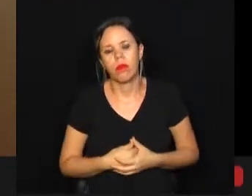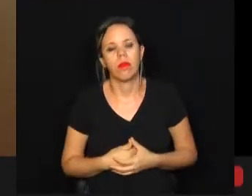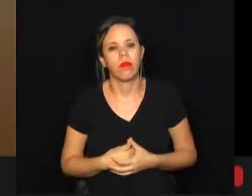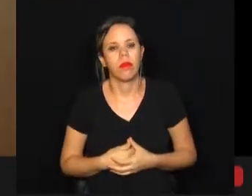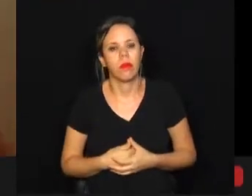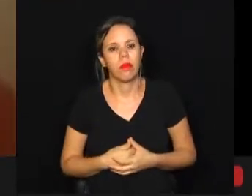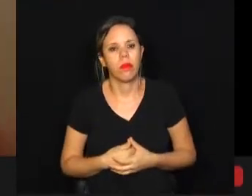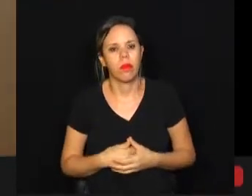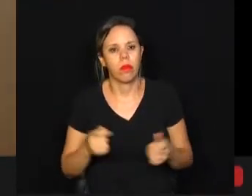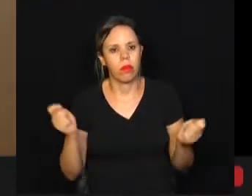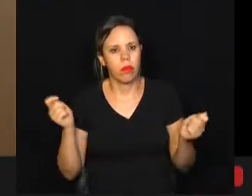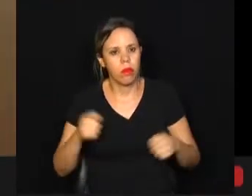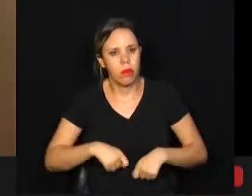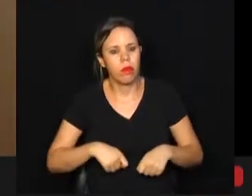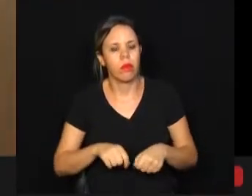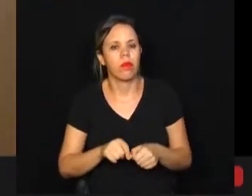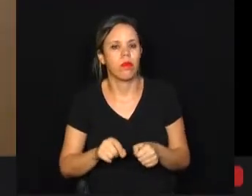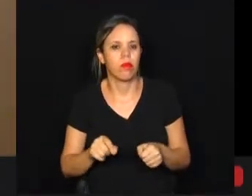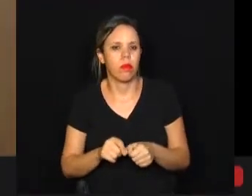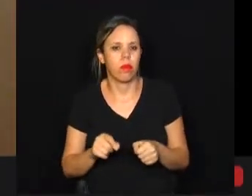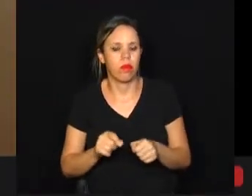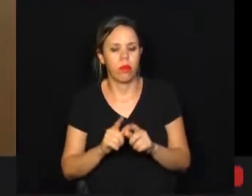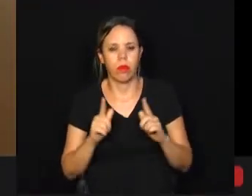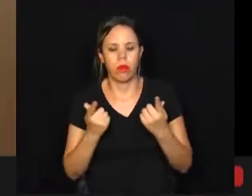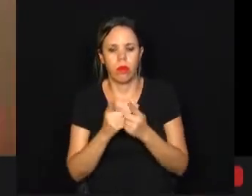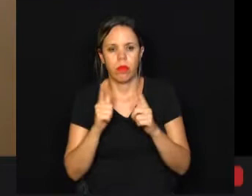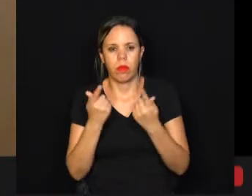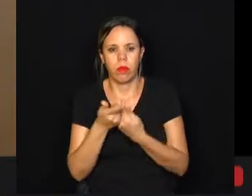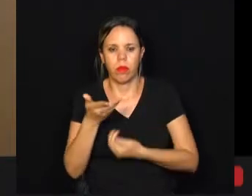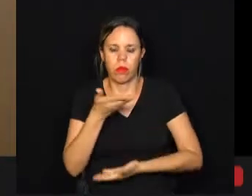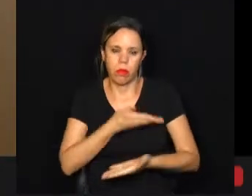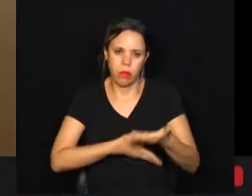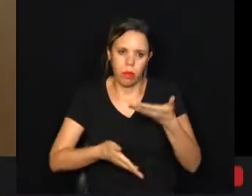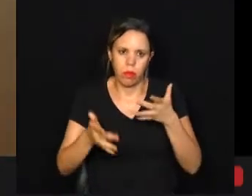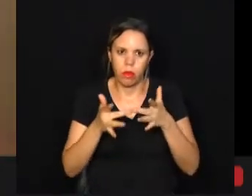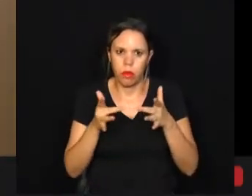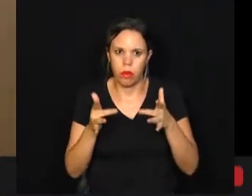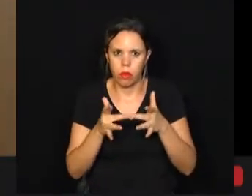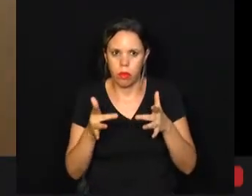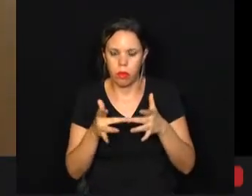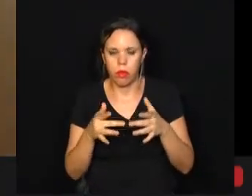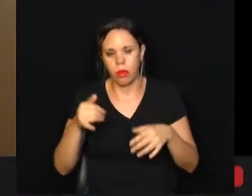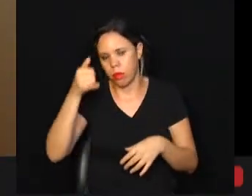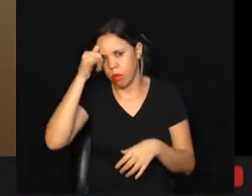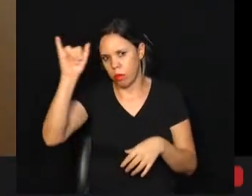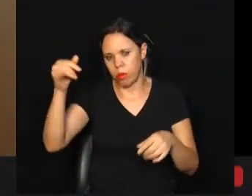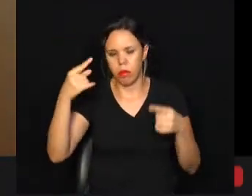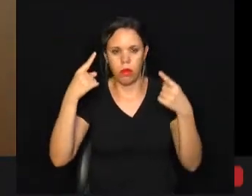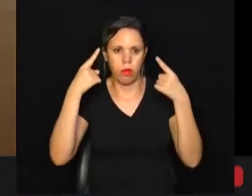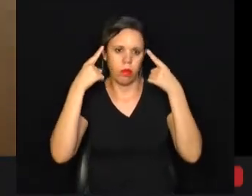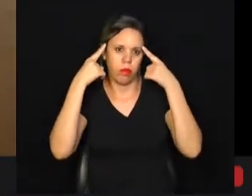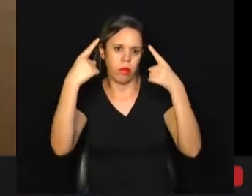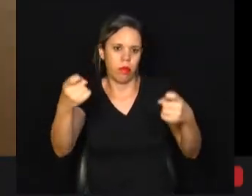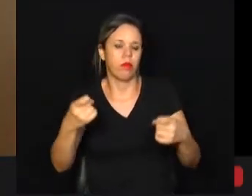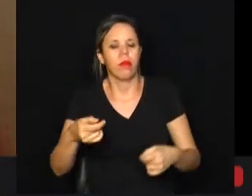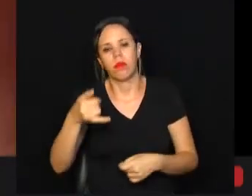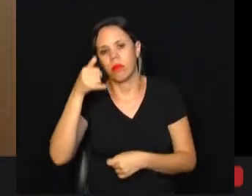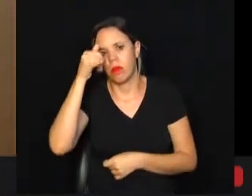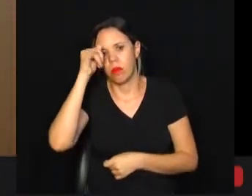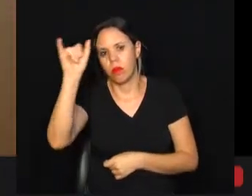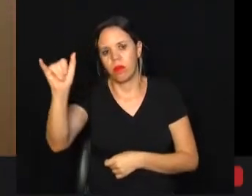de capacidade de grupo, de socialização, de combate à violência, de combate